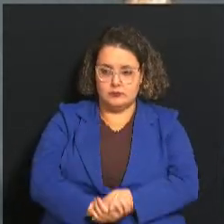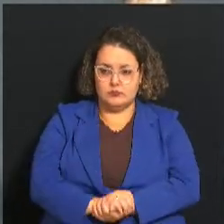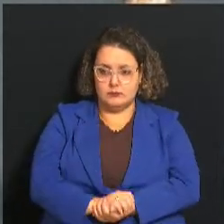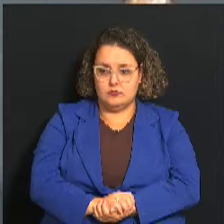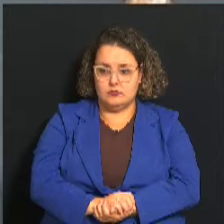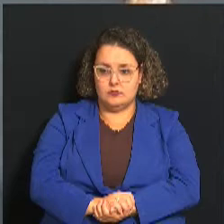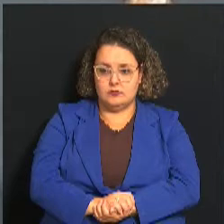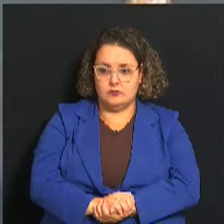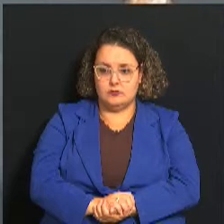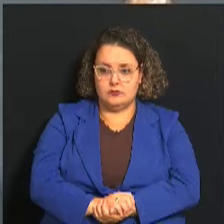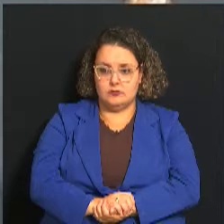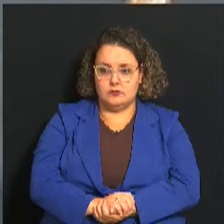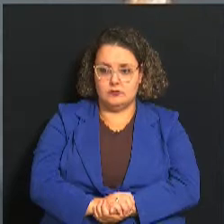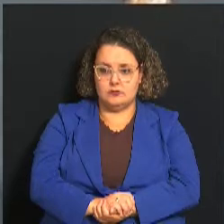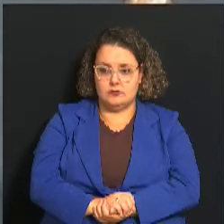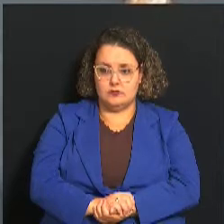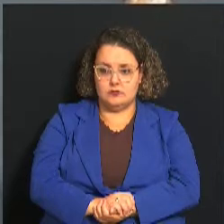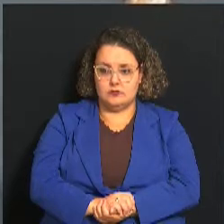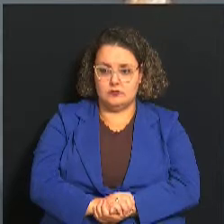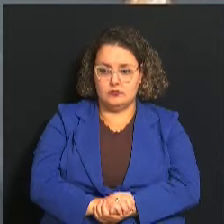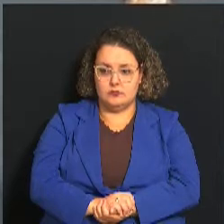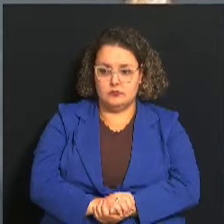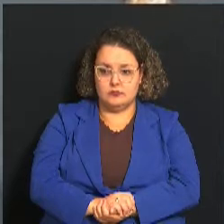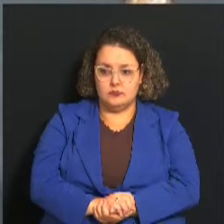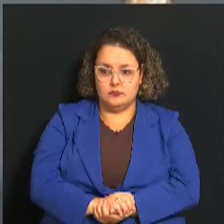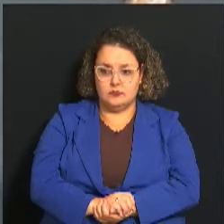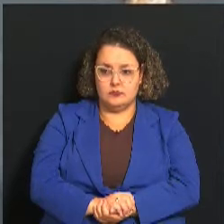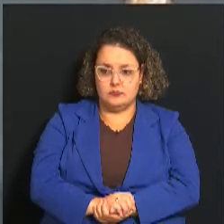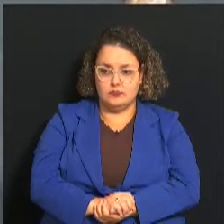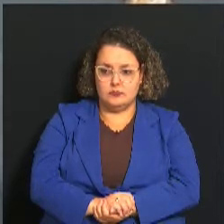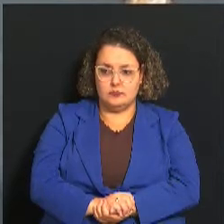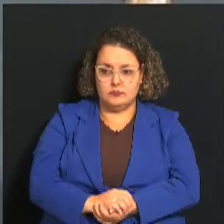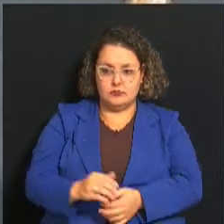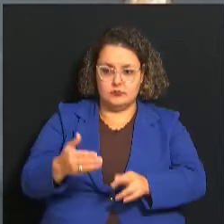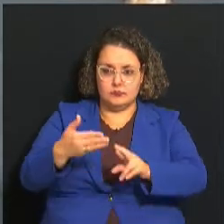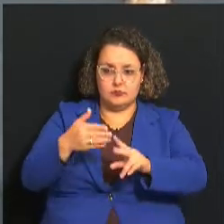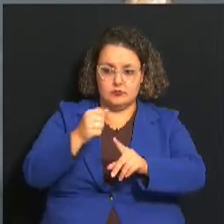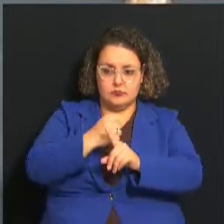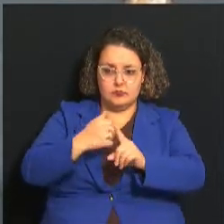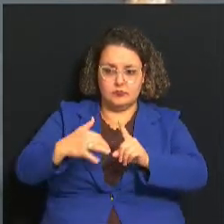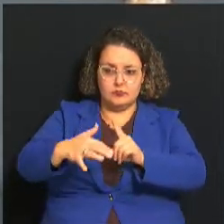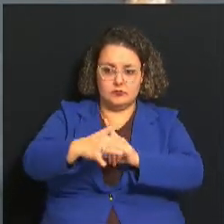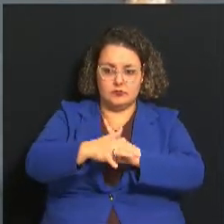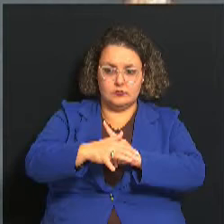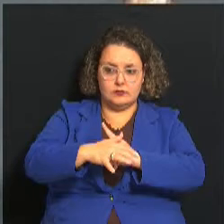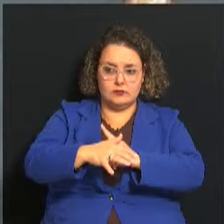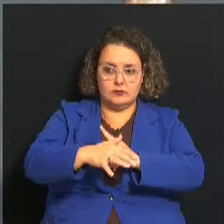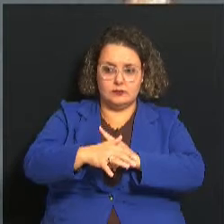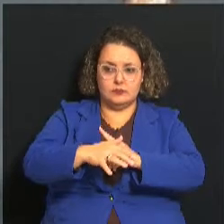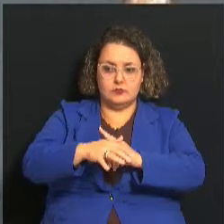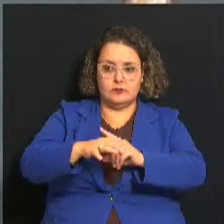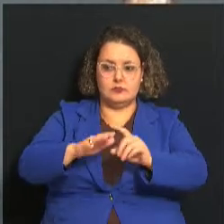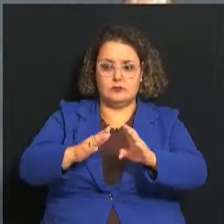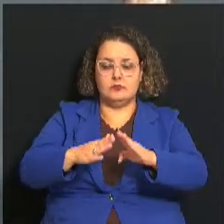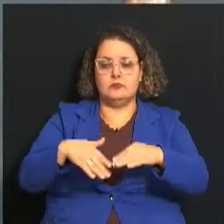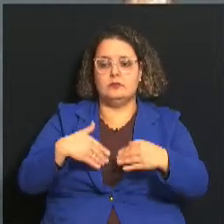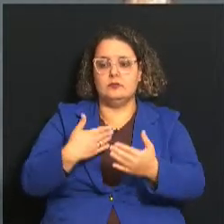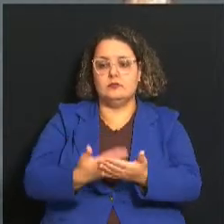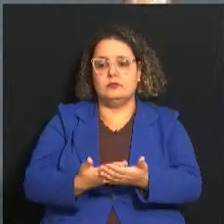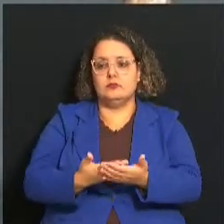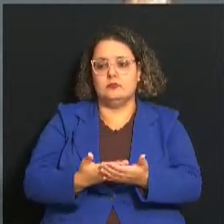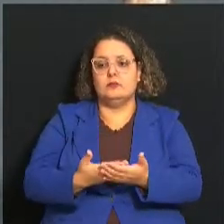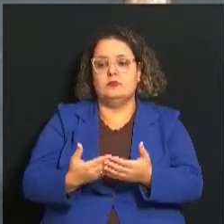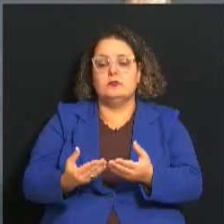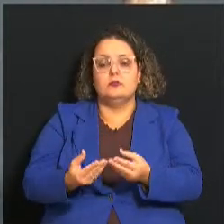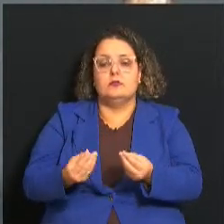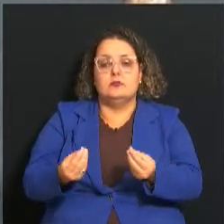para participar, no caso de representante da sociedade civil, o requerimento deverá constar a